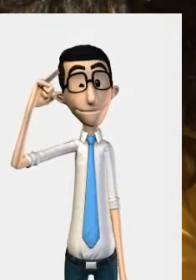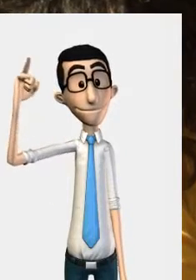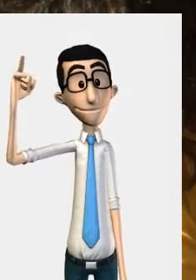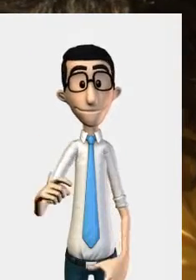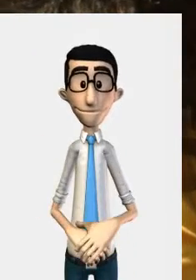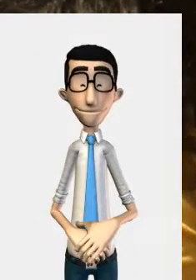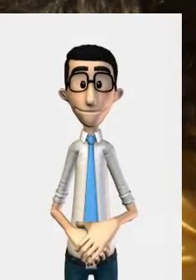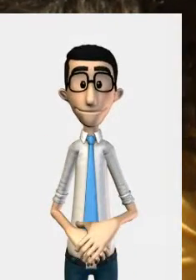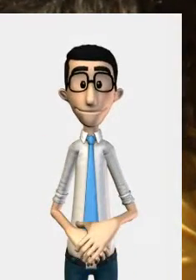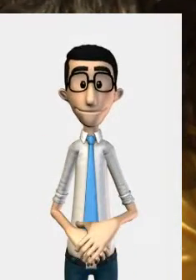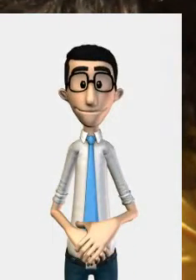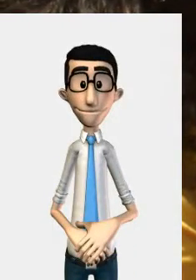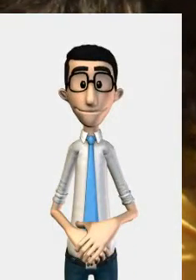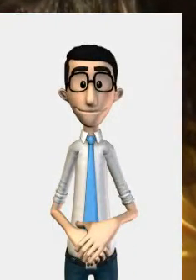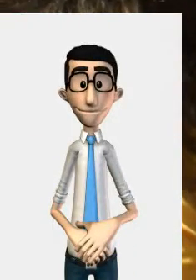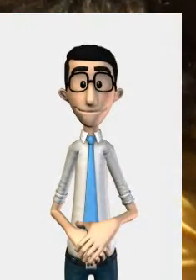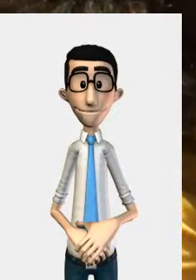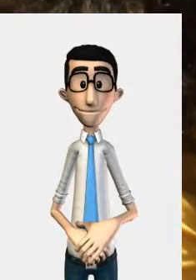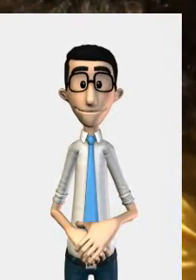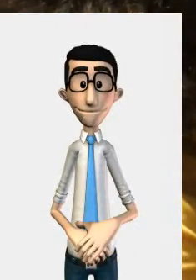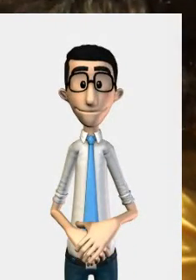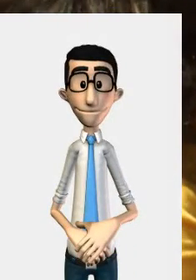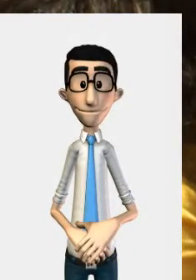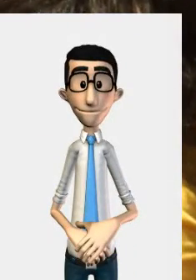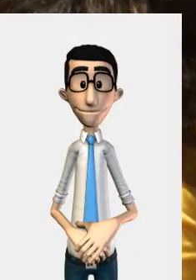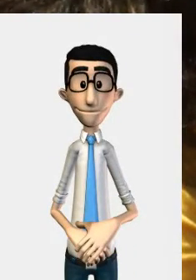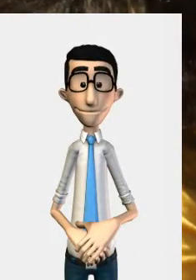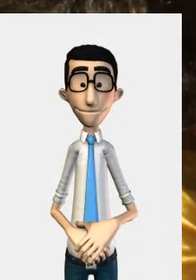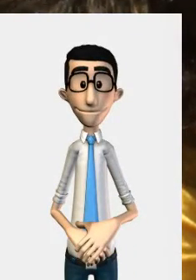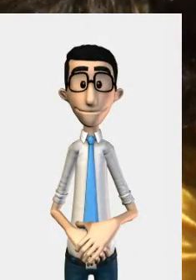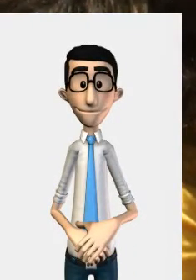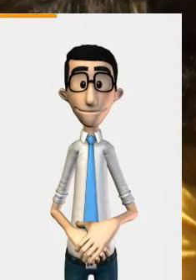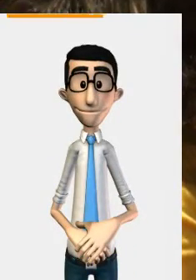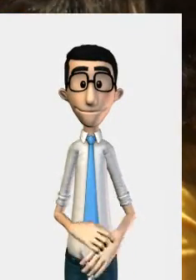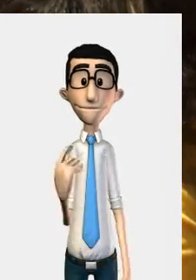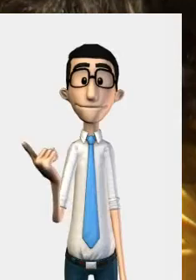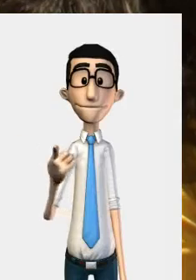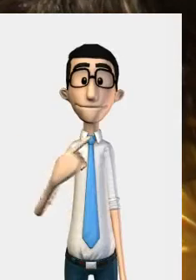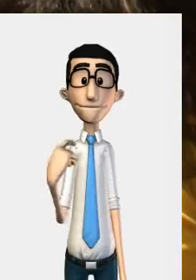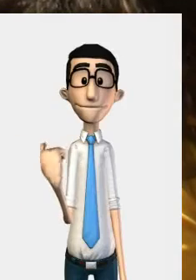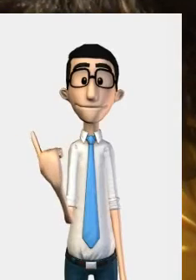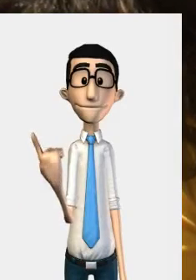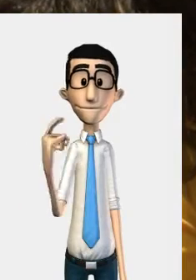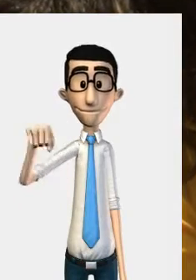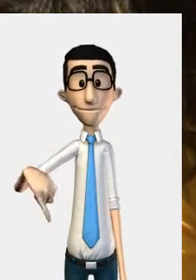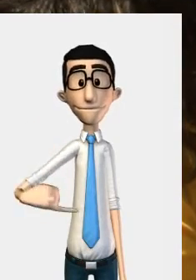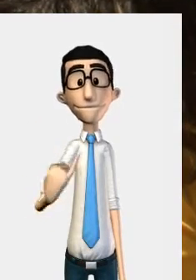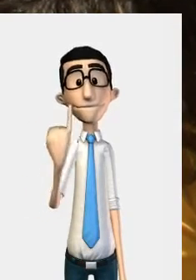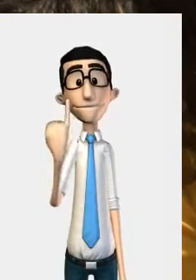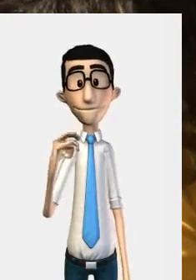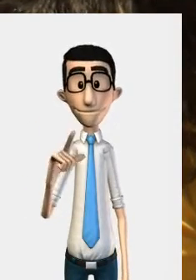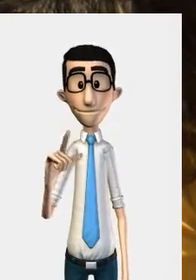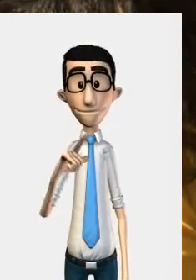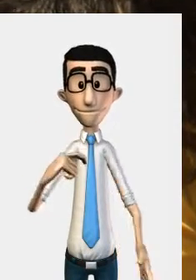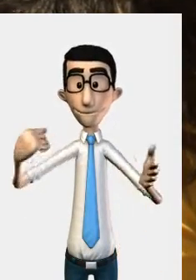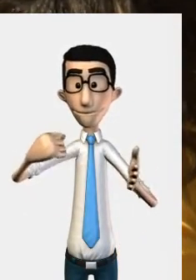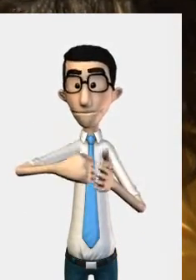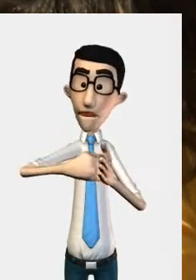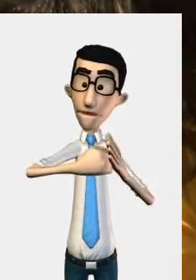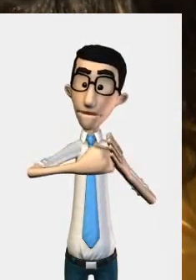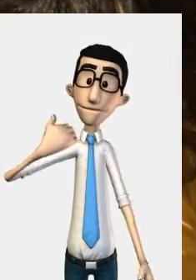por exemplo, se eu falar para ela que ela vai poder jogar um joguinho, mas antes ela vai ter que fazer alguma coisa